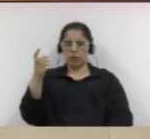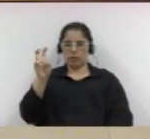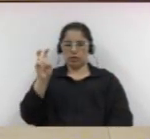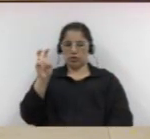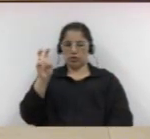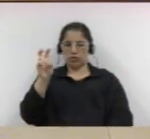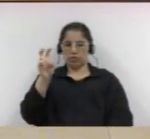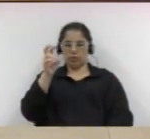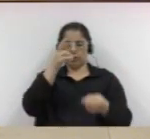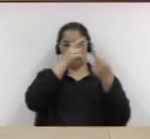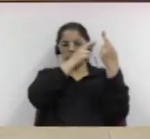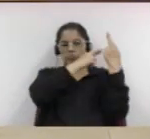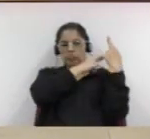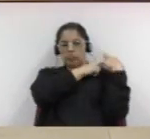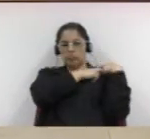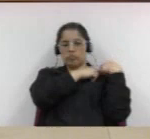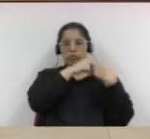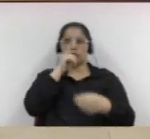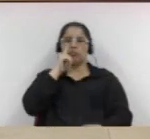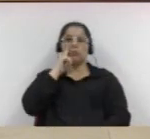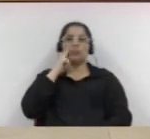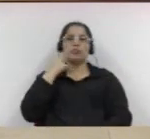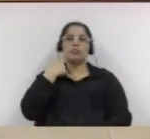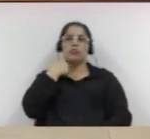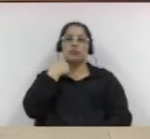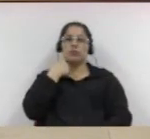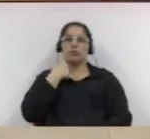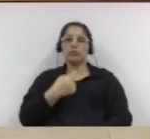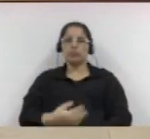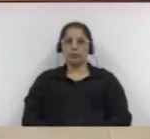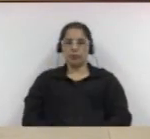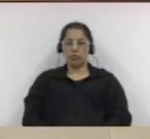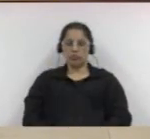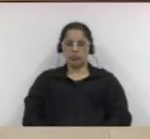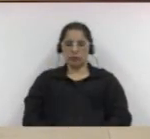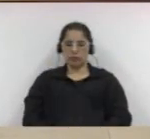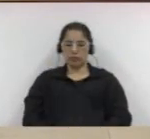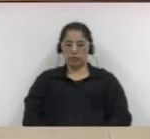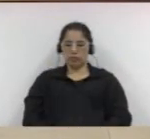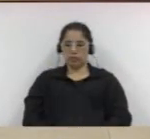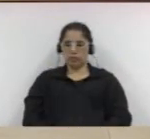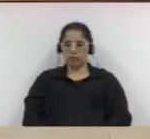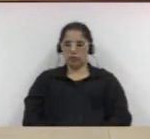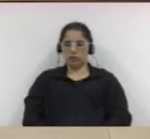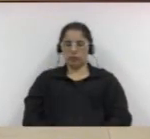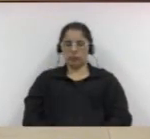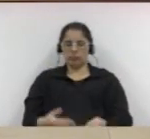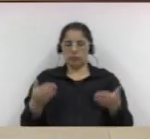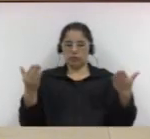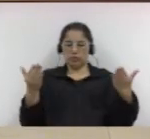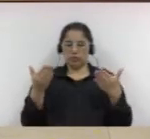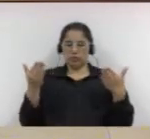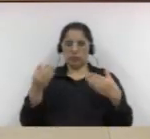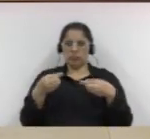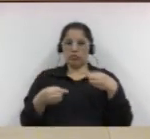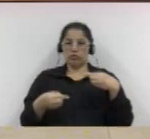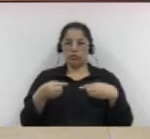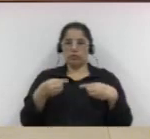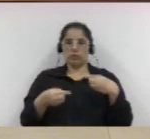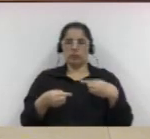857/2015, autor, vereador Newton Santos. Requerimento 857, de autoria do vereador Newton Santos, está em